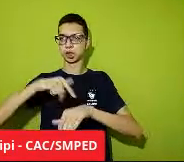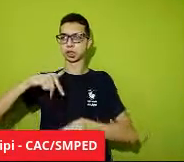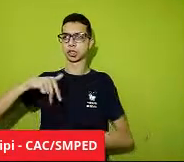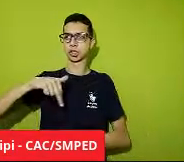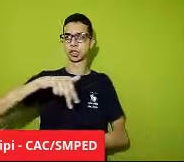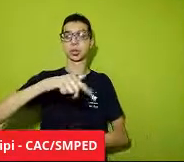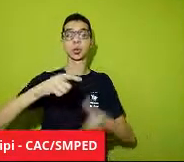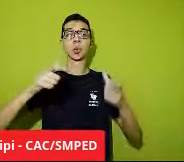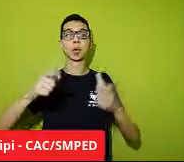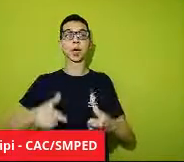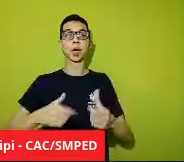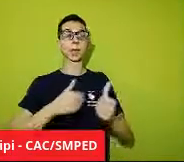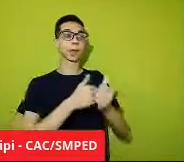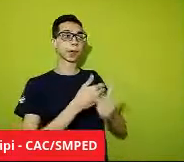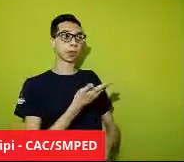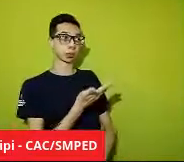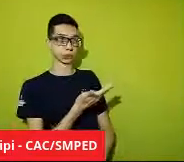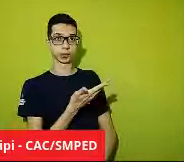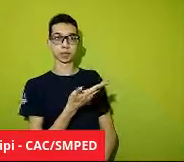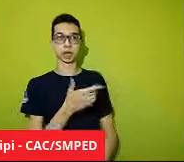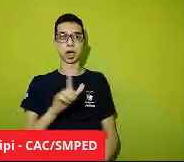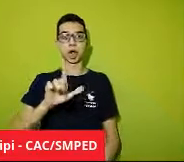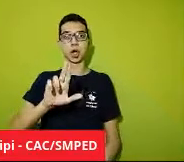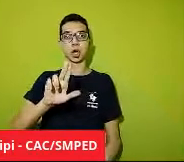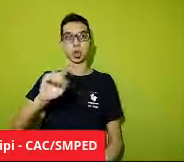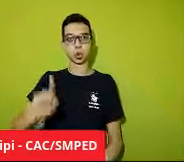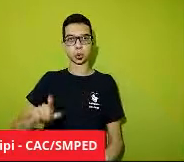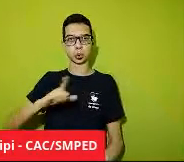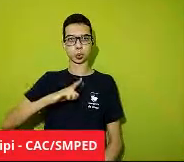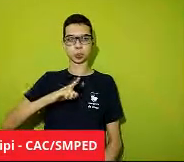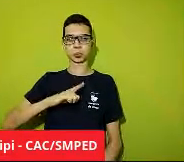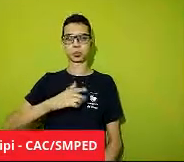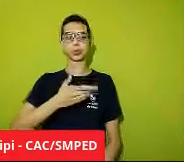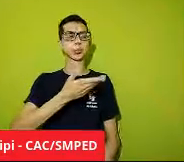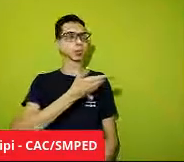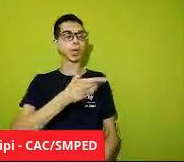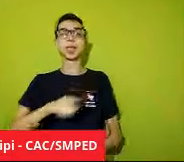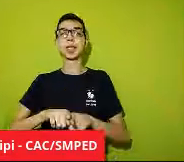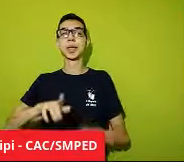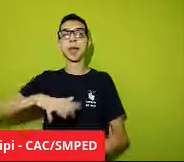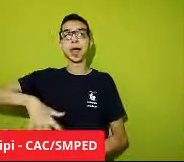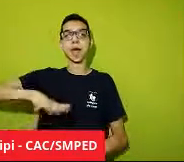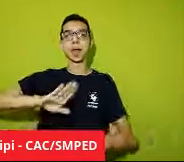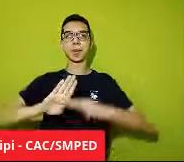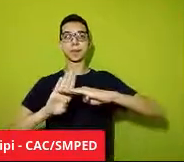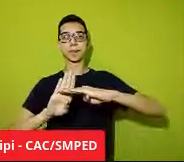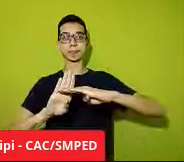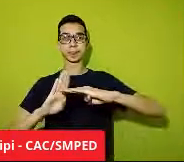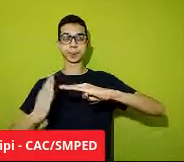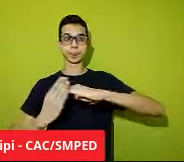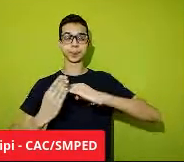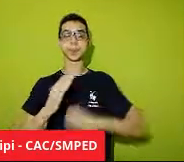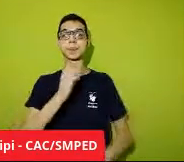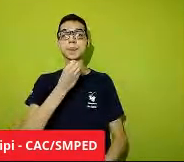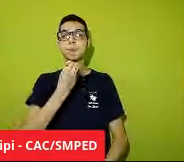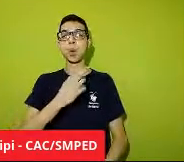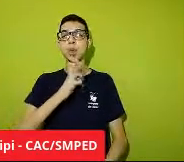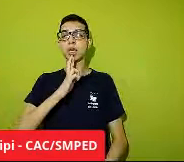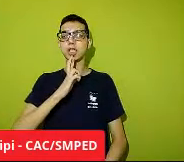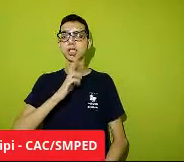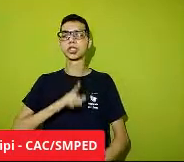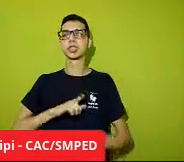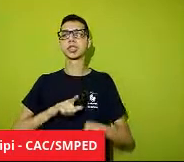é a Estação da Luz, né, o Parque da Luz. Então, toda essa área é a área do Bom Retiro. Tem uma série de instituições de cultura. Todos